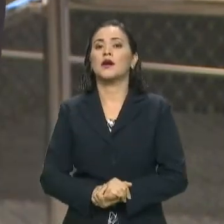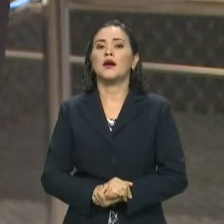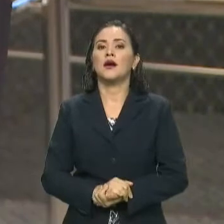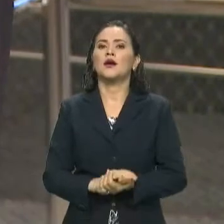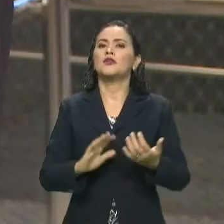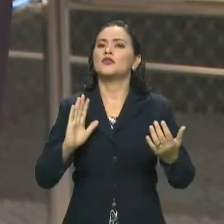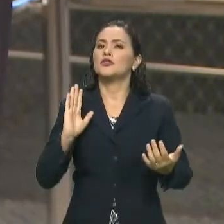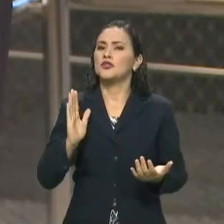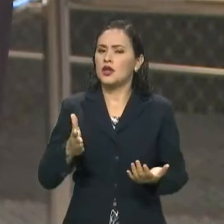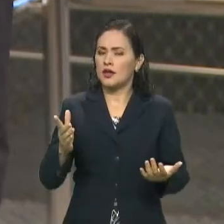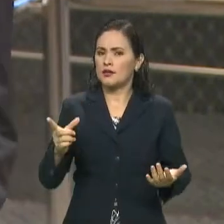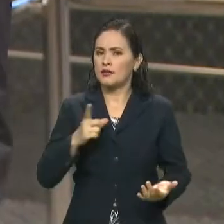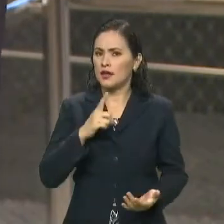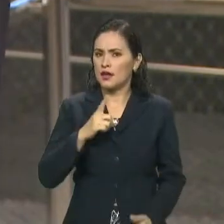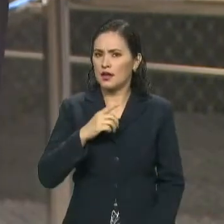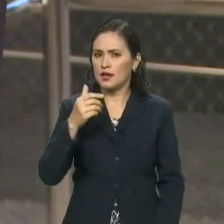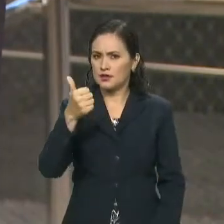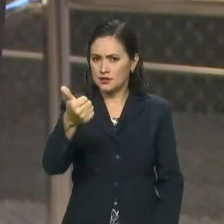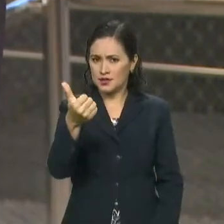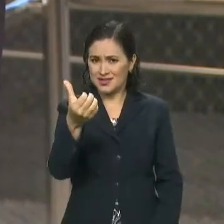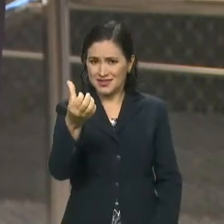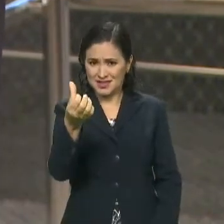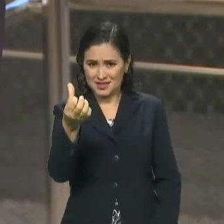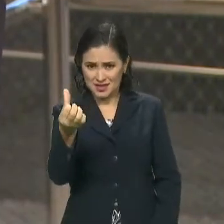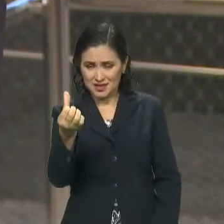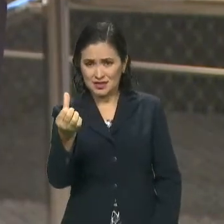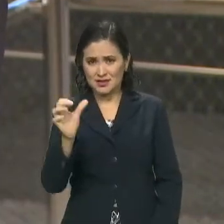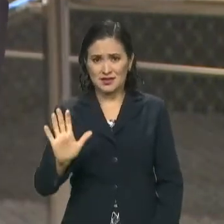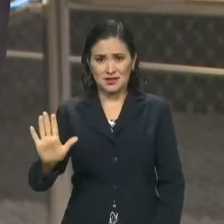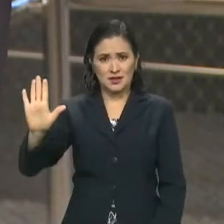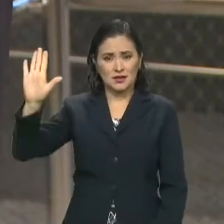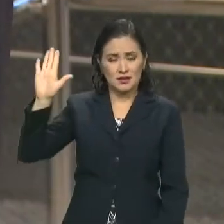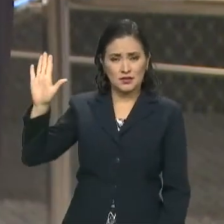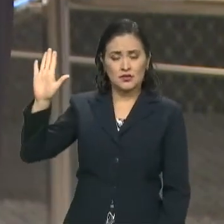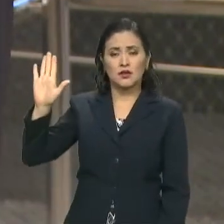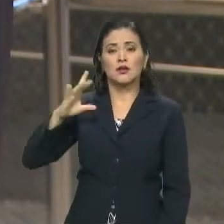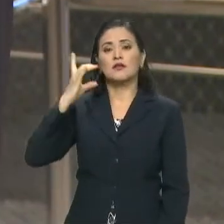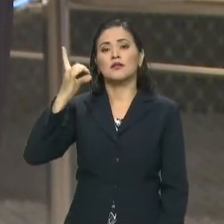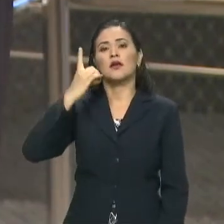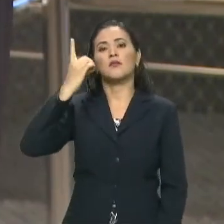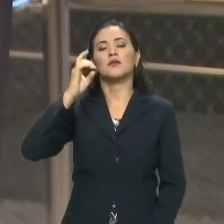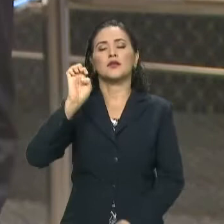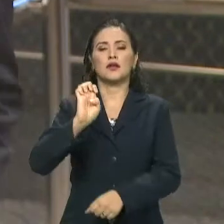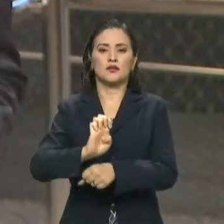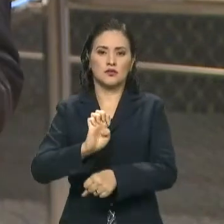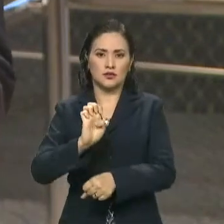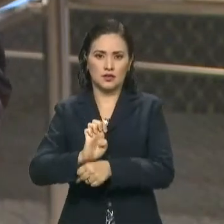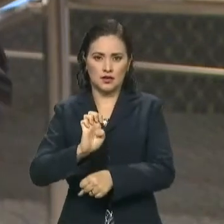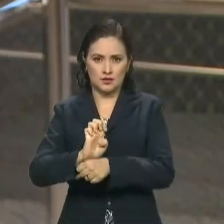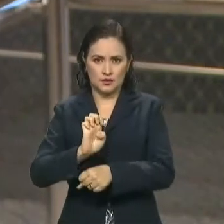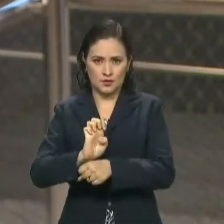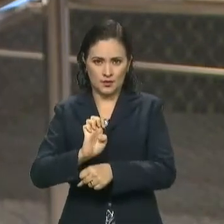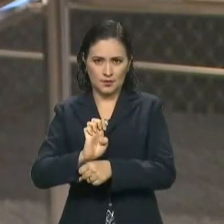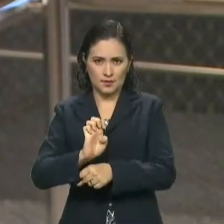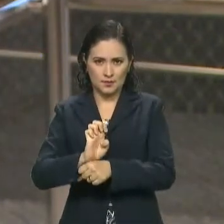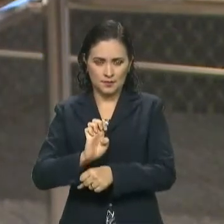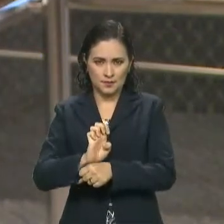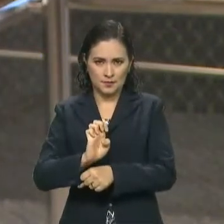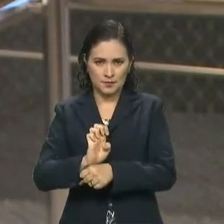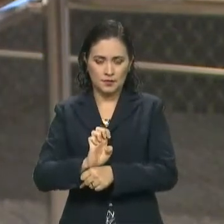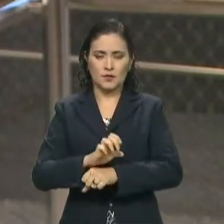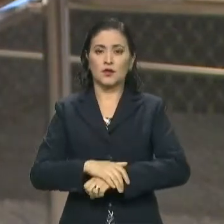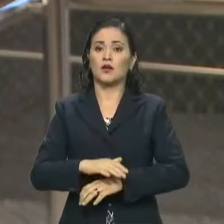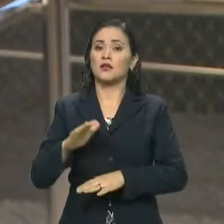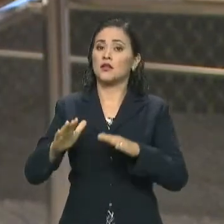16 candidatos a deputado estadual, com a perspectiva